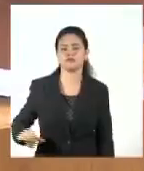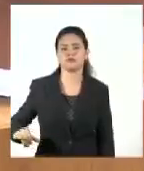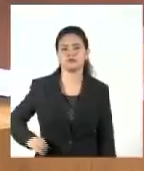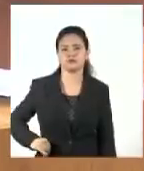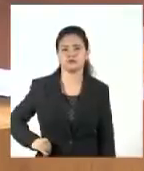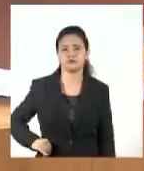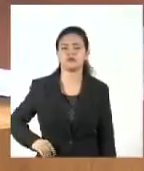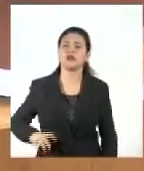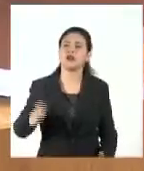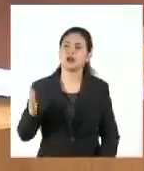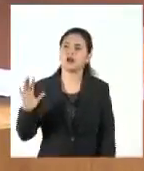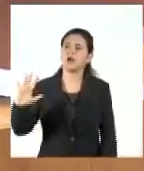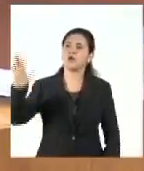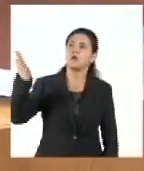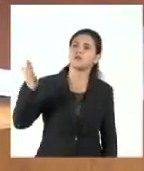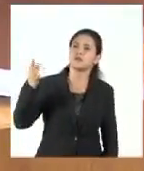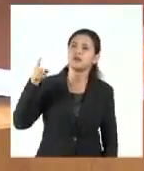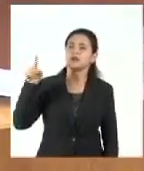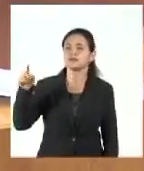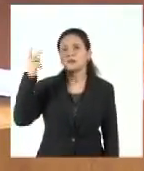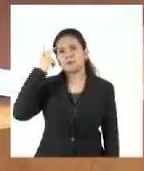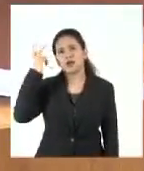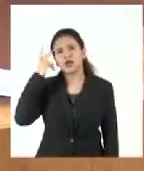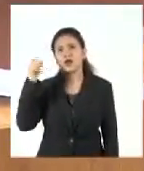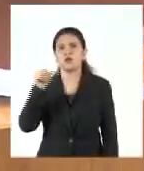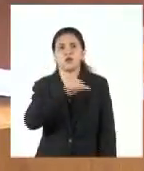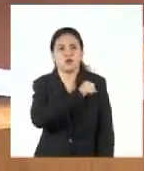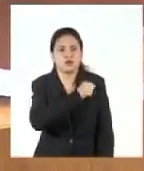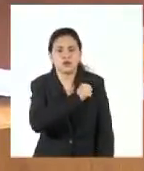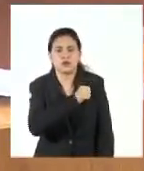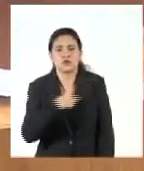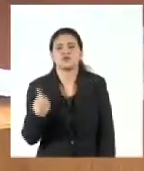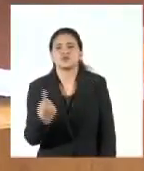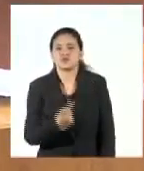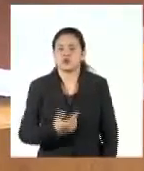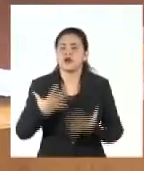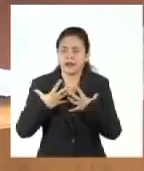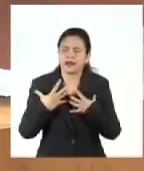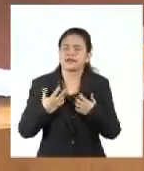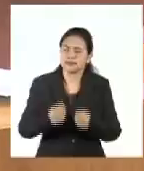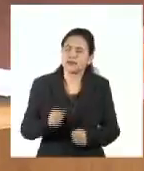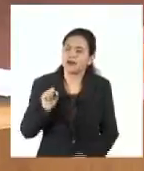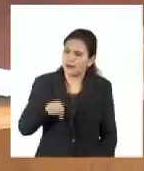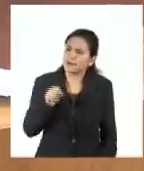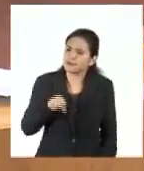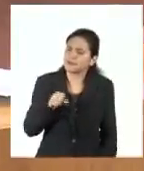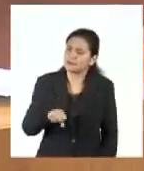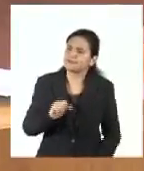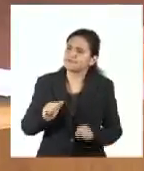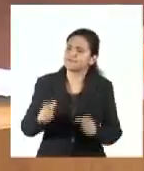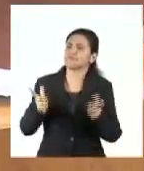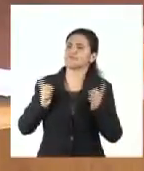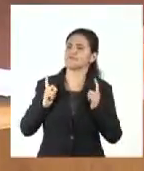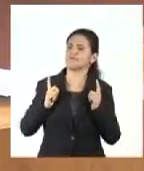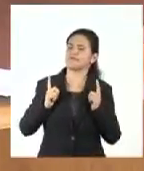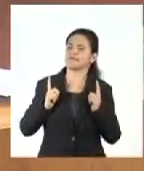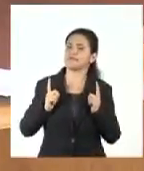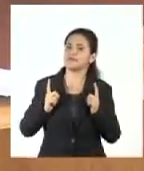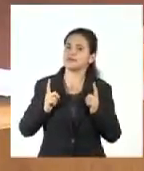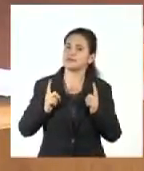que nós vamos ficar aqui de braços cruzados assistindo o governador desgovernar o Estado mais